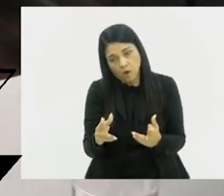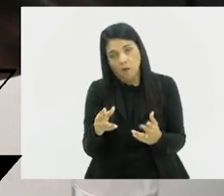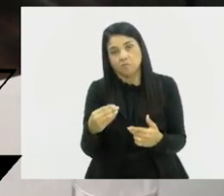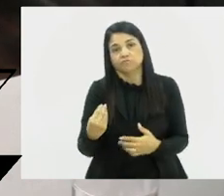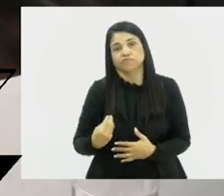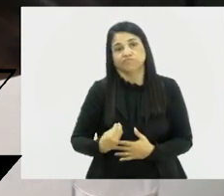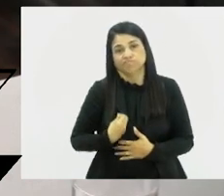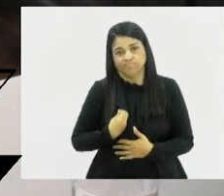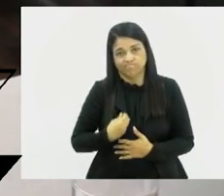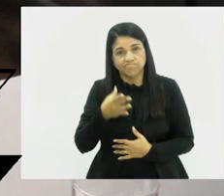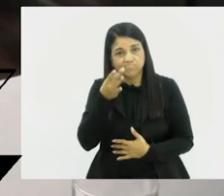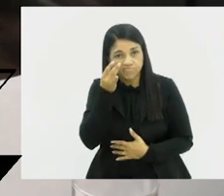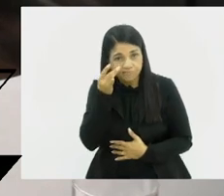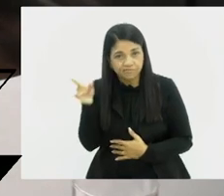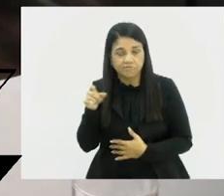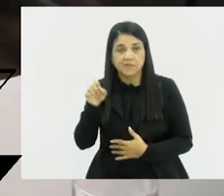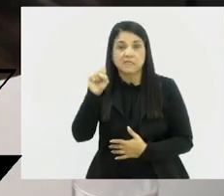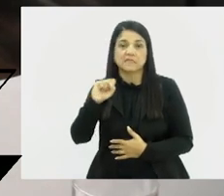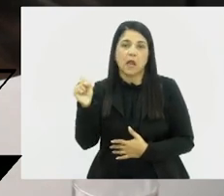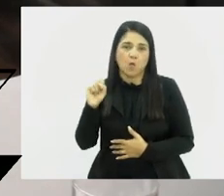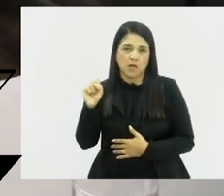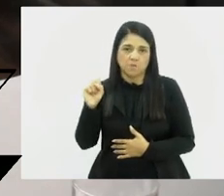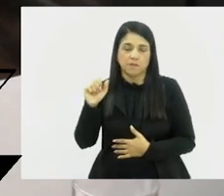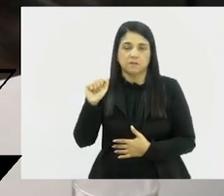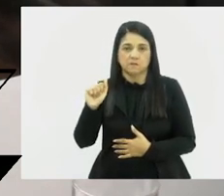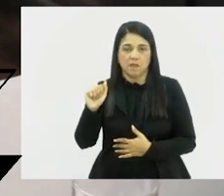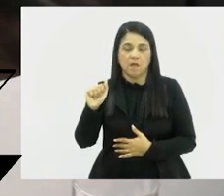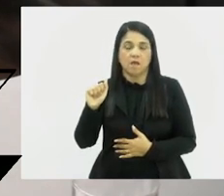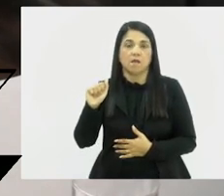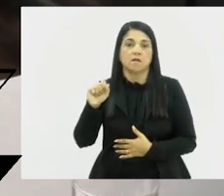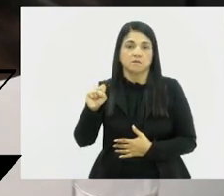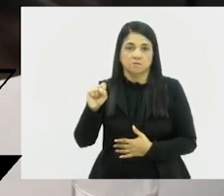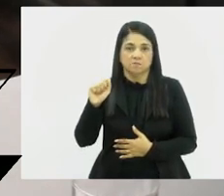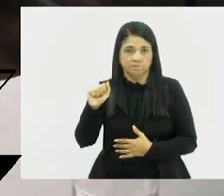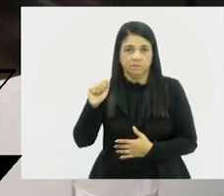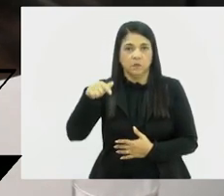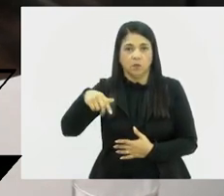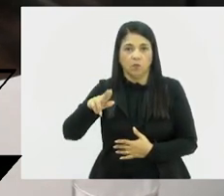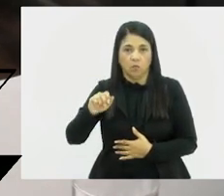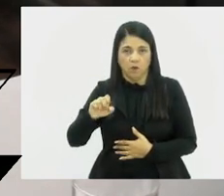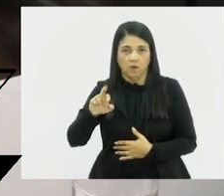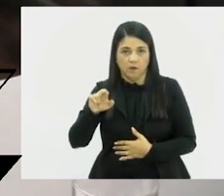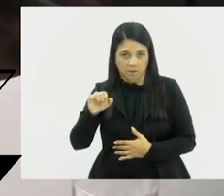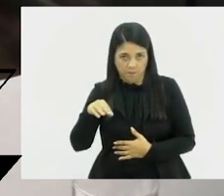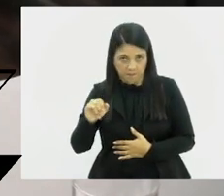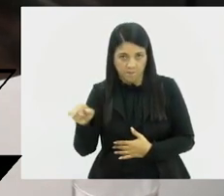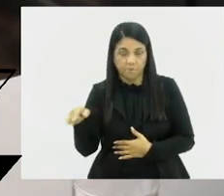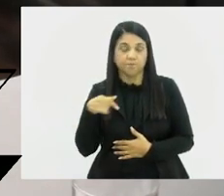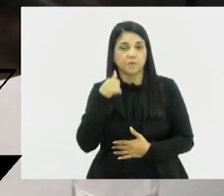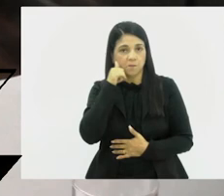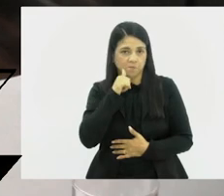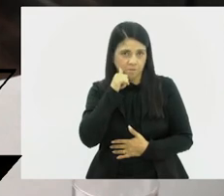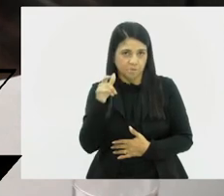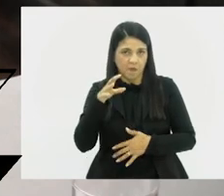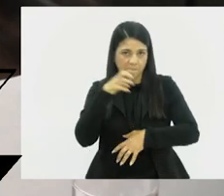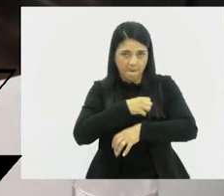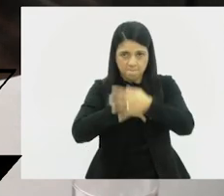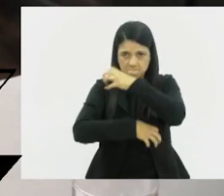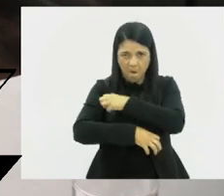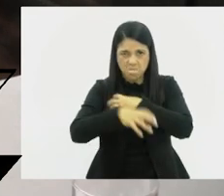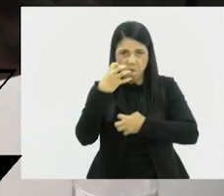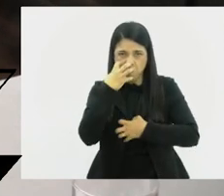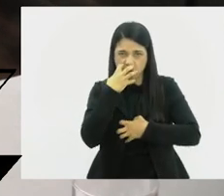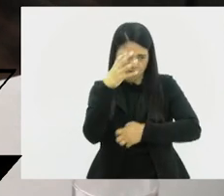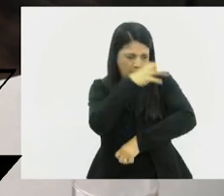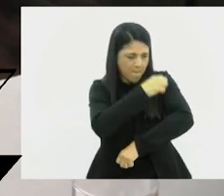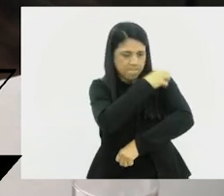serem repetidos. Lembrando, e aí até para pontuar algumas questões, que esse